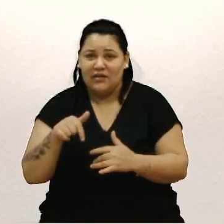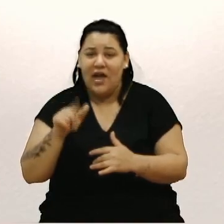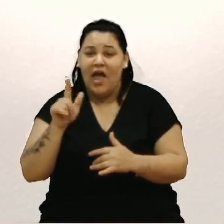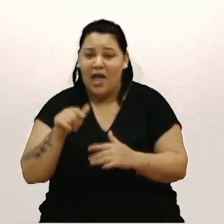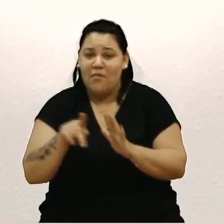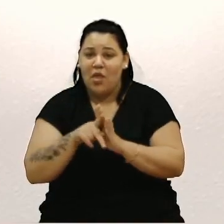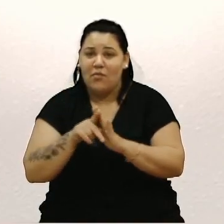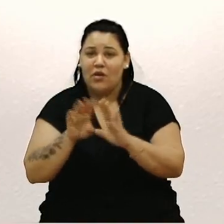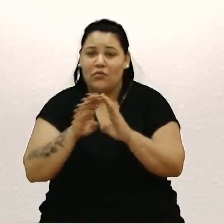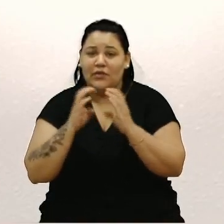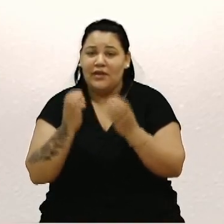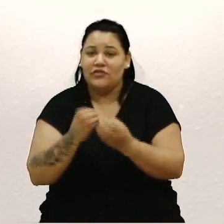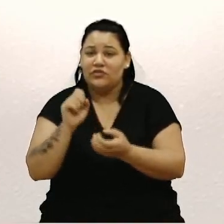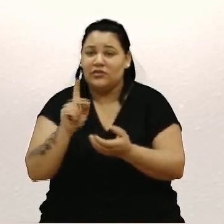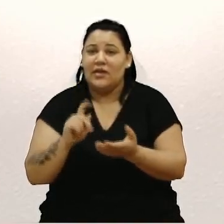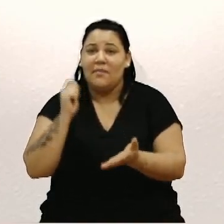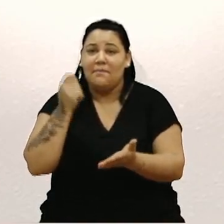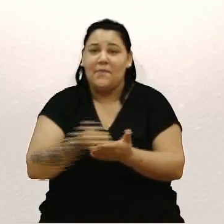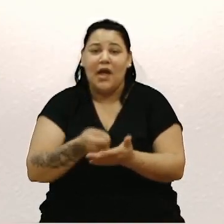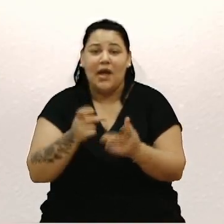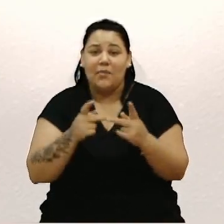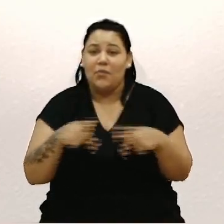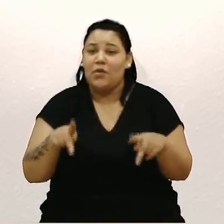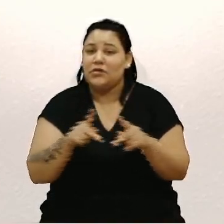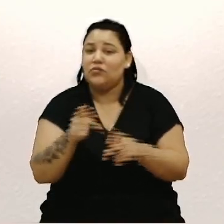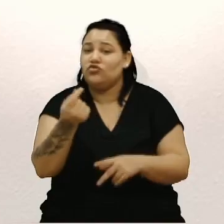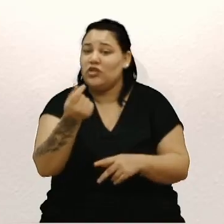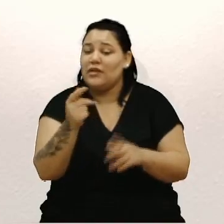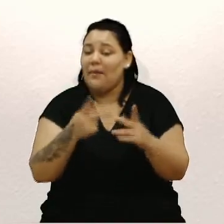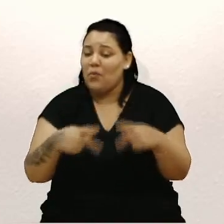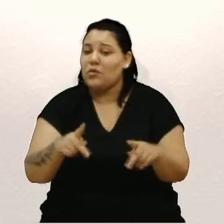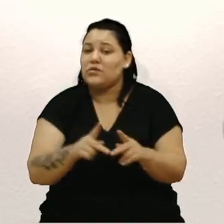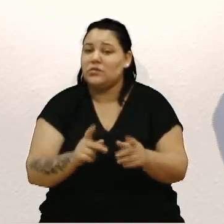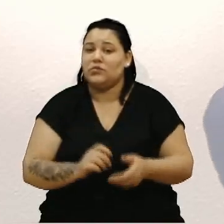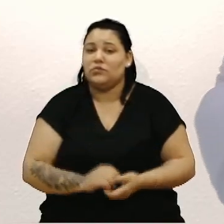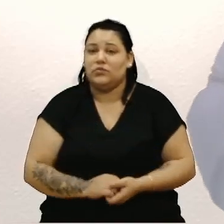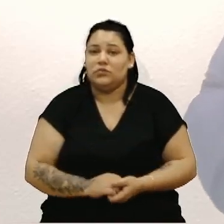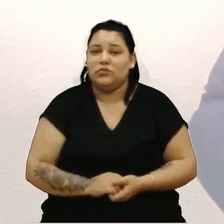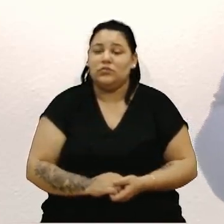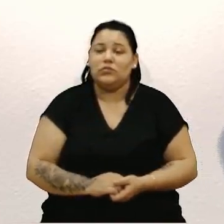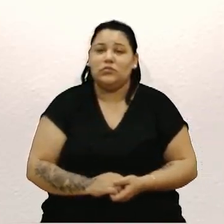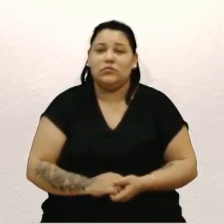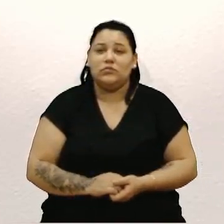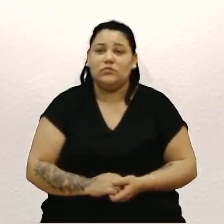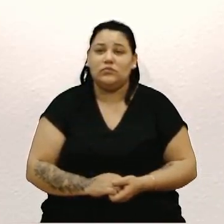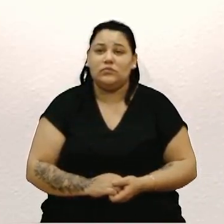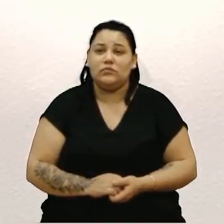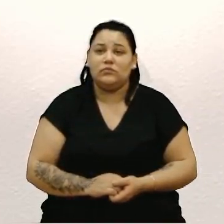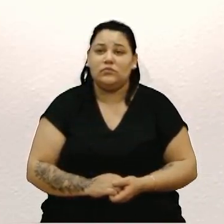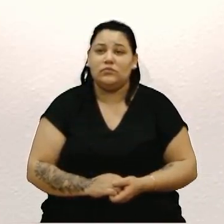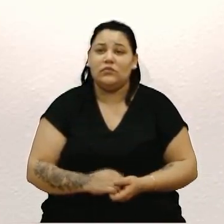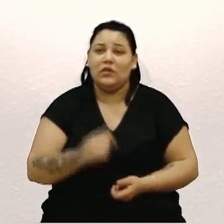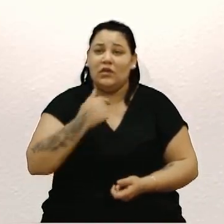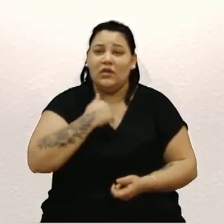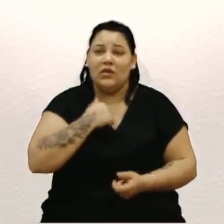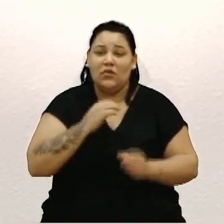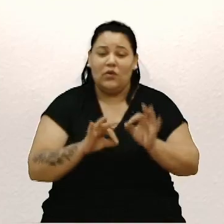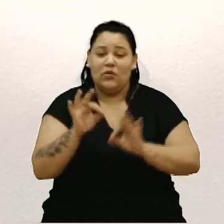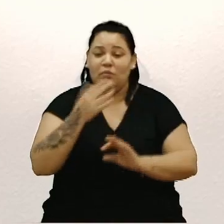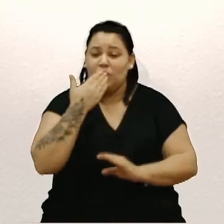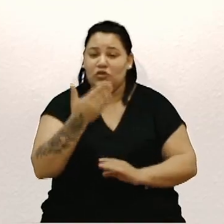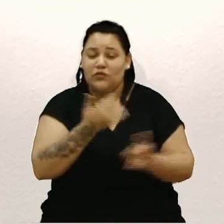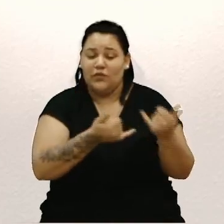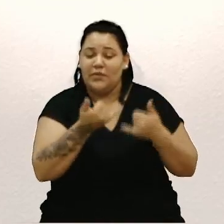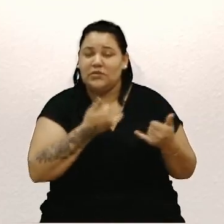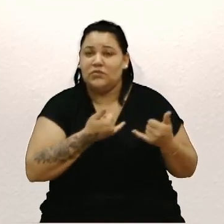comunidade. Quem paga aquilo ali é o povo, com dinheiro do povo, né? Então, eu arrumo um pedido de informação a cada